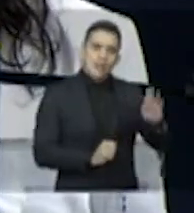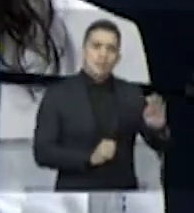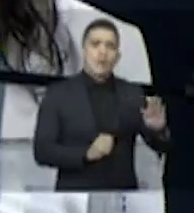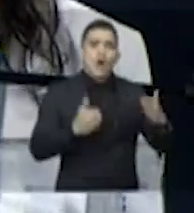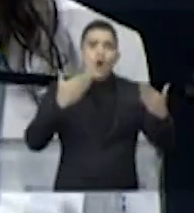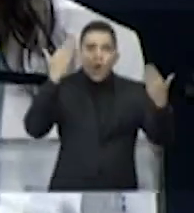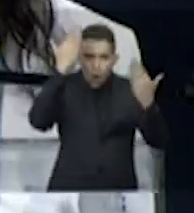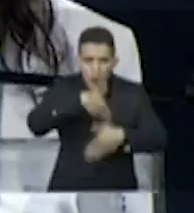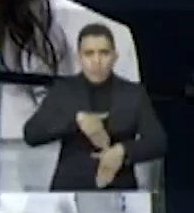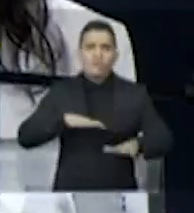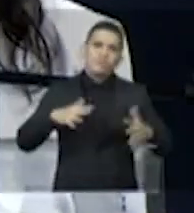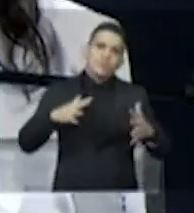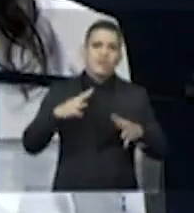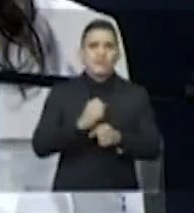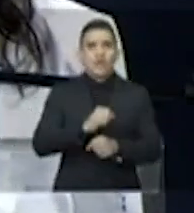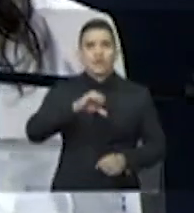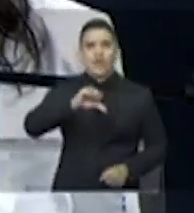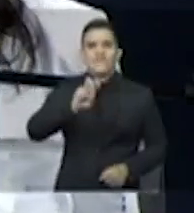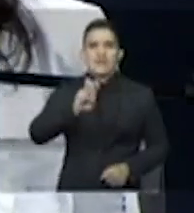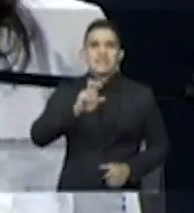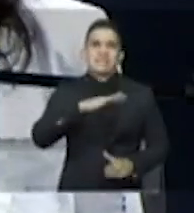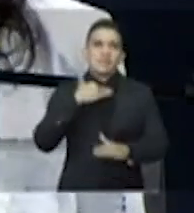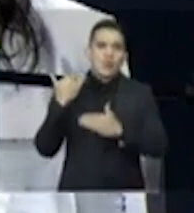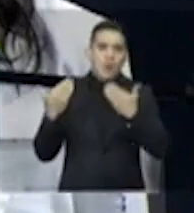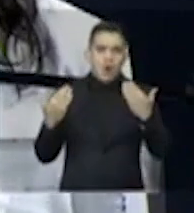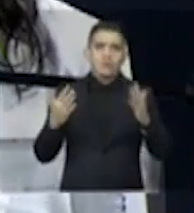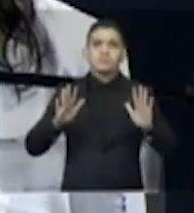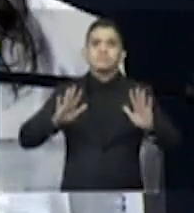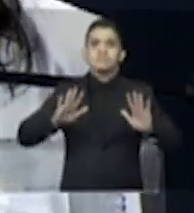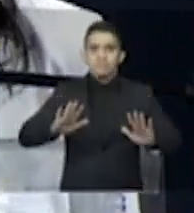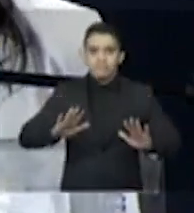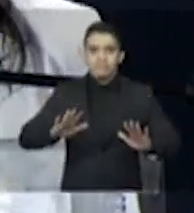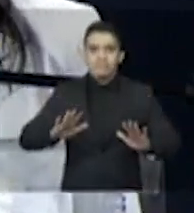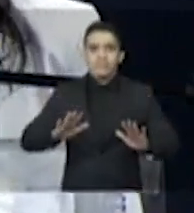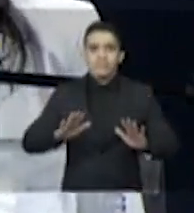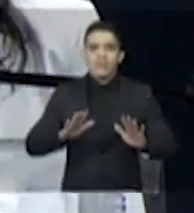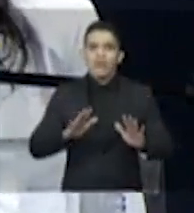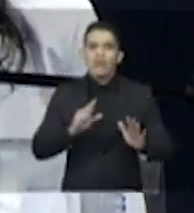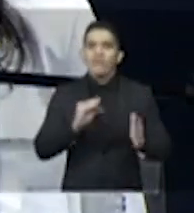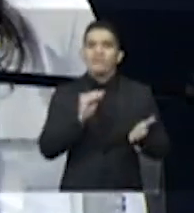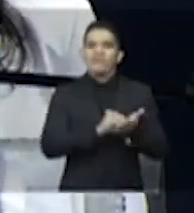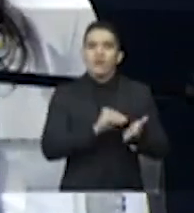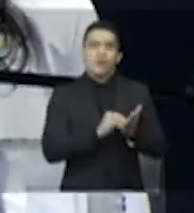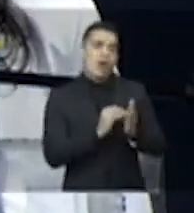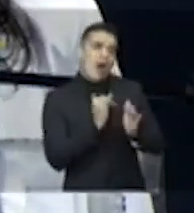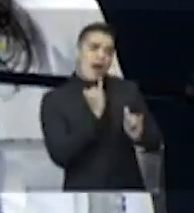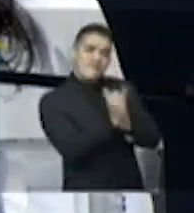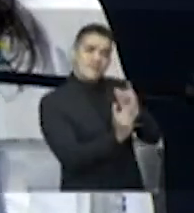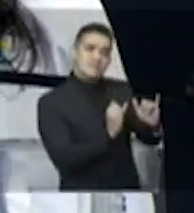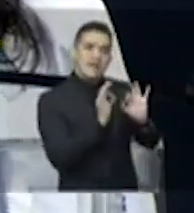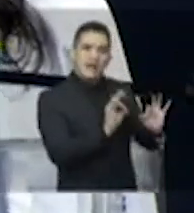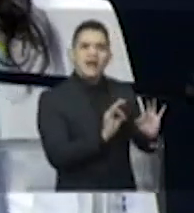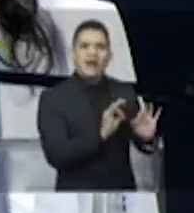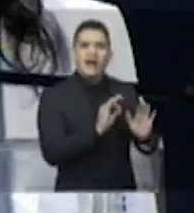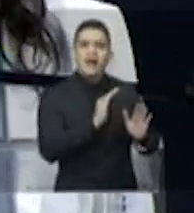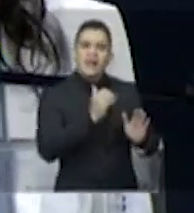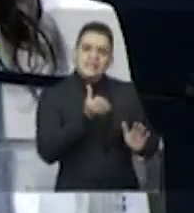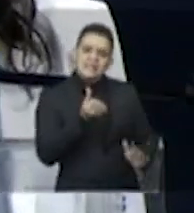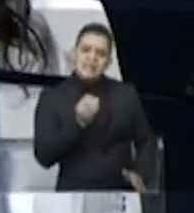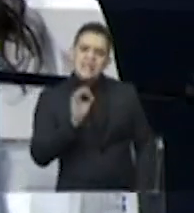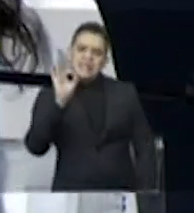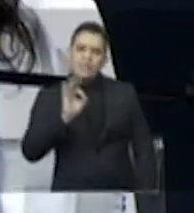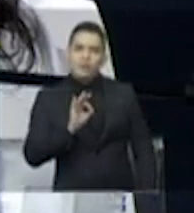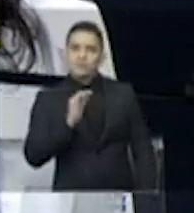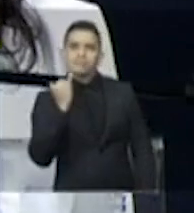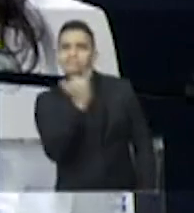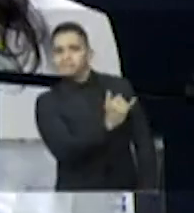comprovou que houve, no mínimo, 95 mortes. Ou seja, o índice de subnotificação foi de pelo menos 60%. Ainda hoje, não